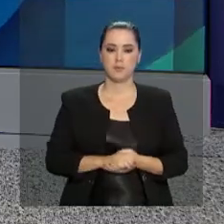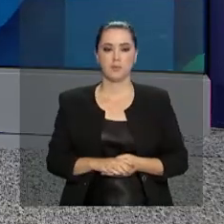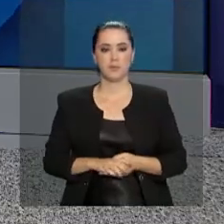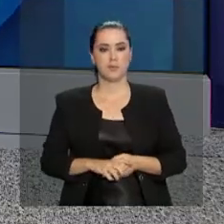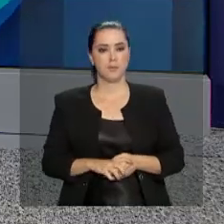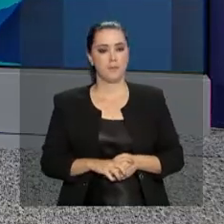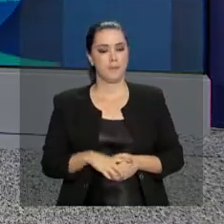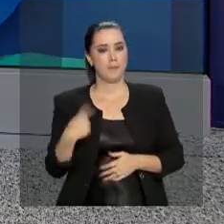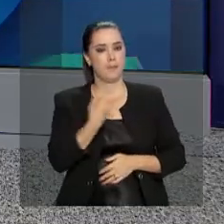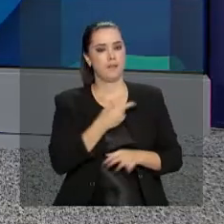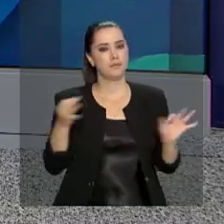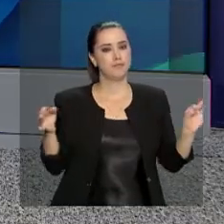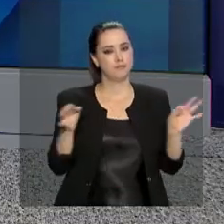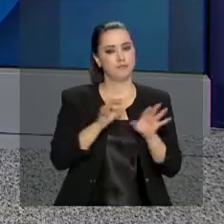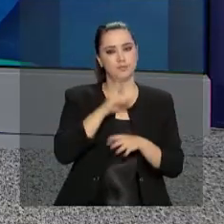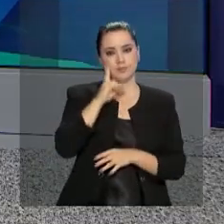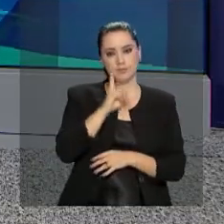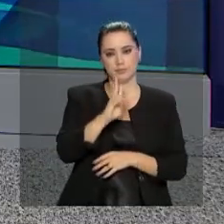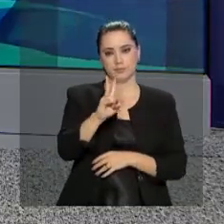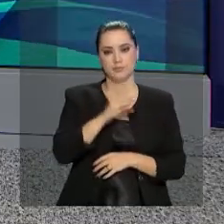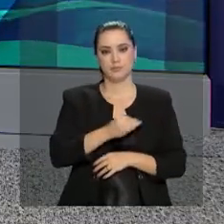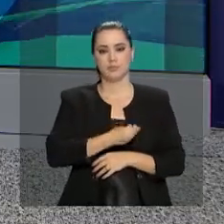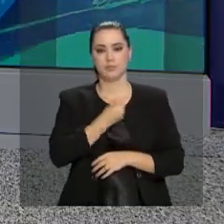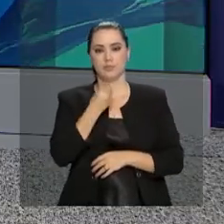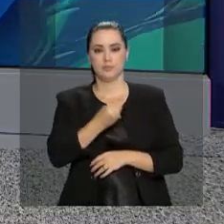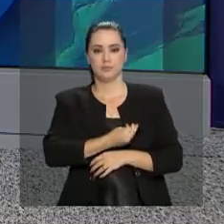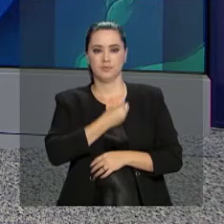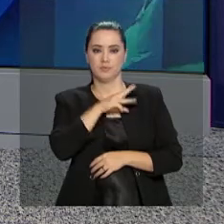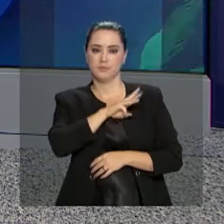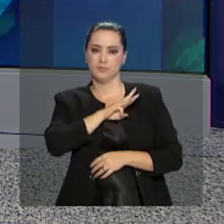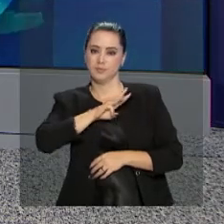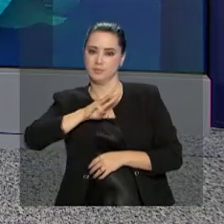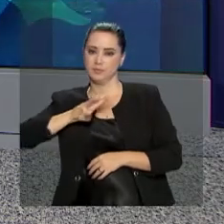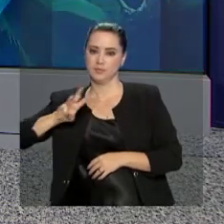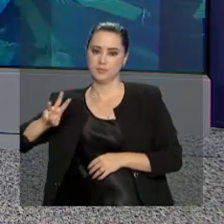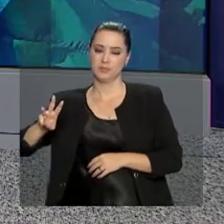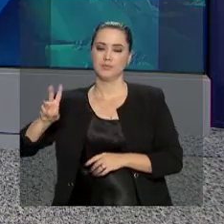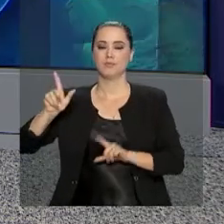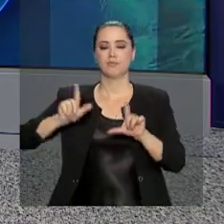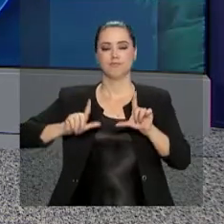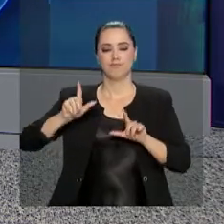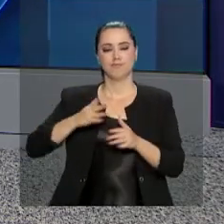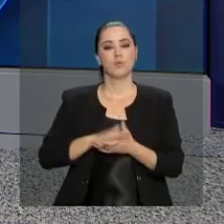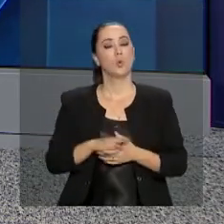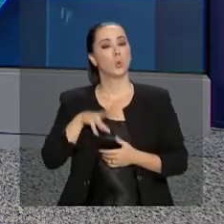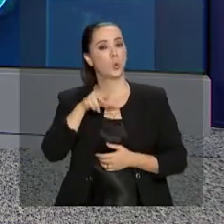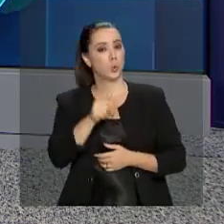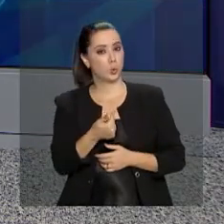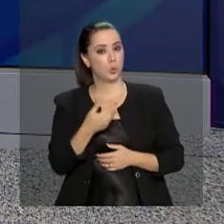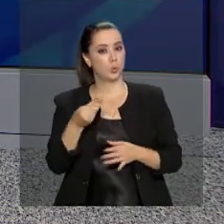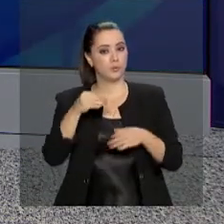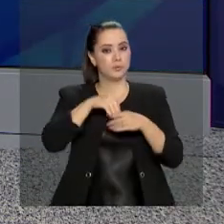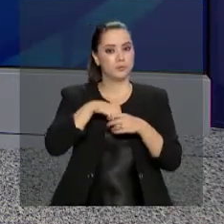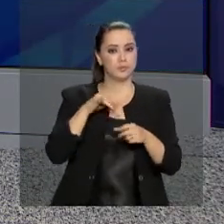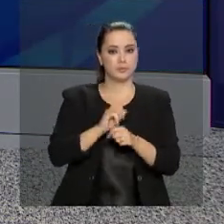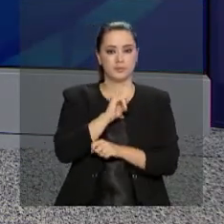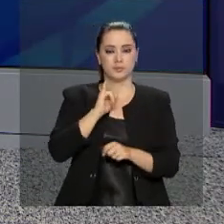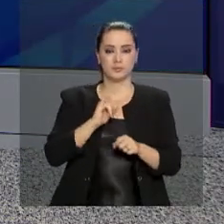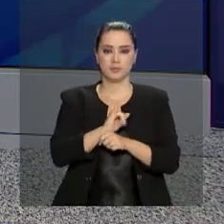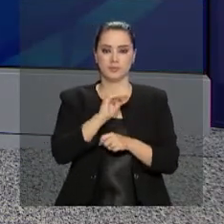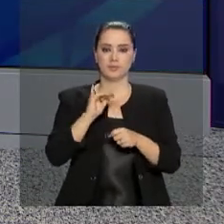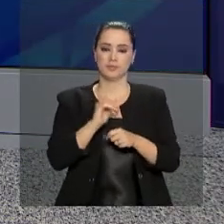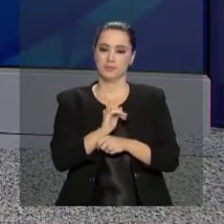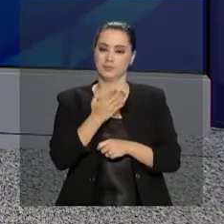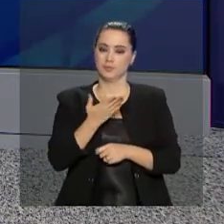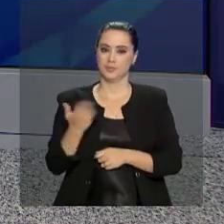nós ficamos por aqui você acompanha nossa programação ao vivo pelo site da nbr e todas as reportagens estão em